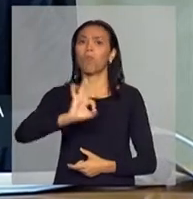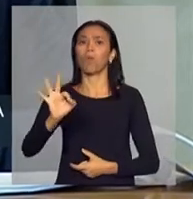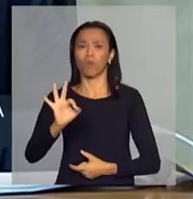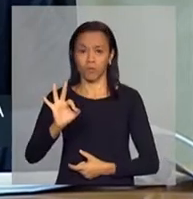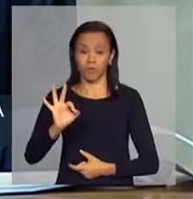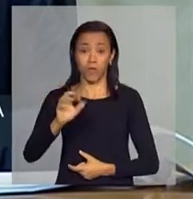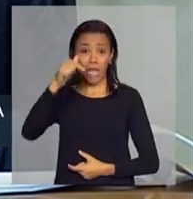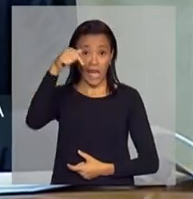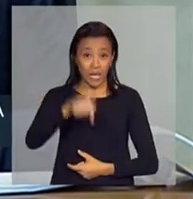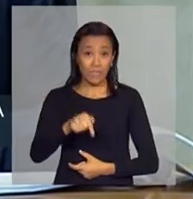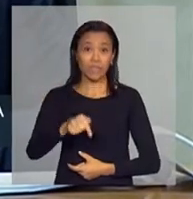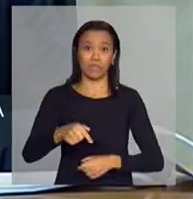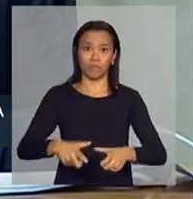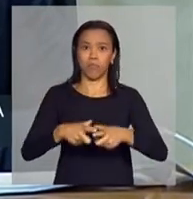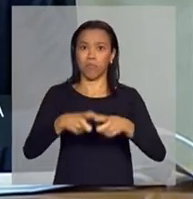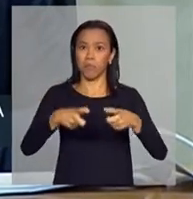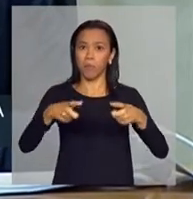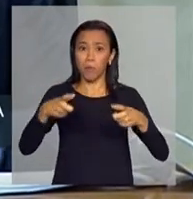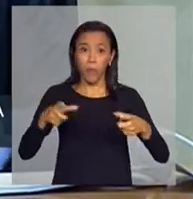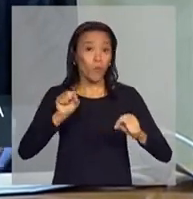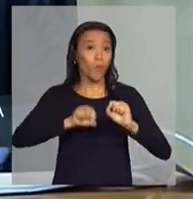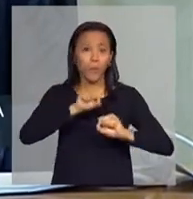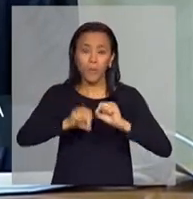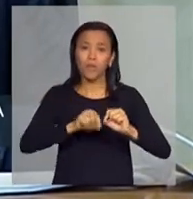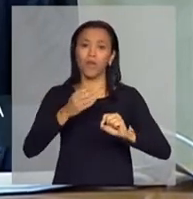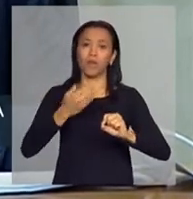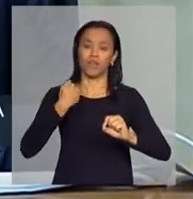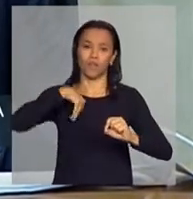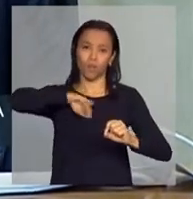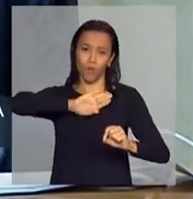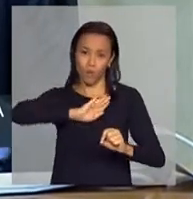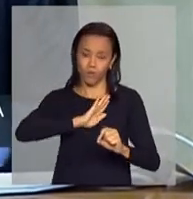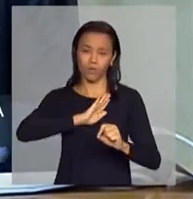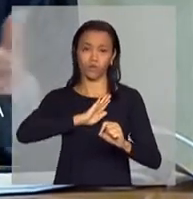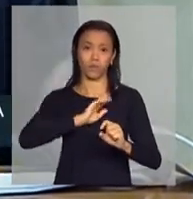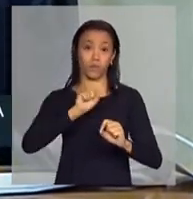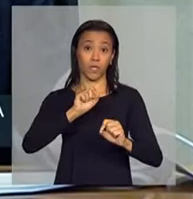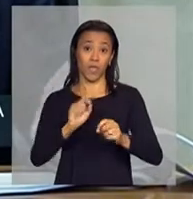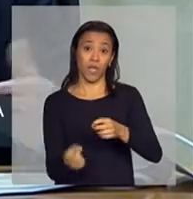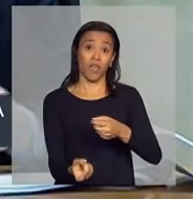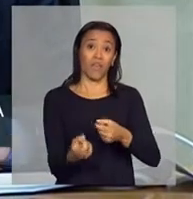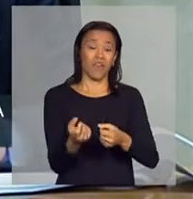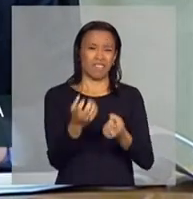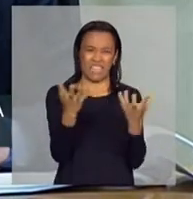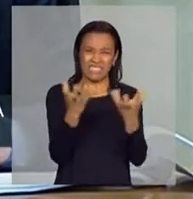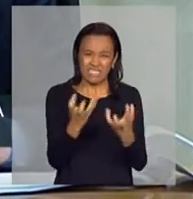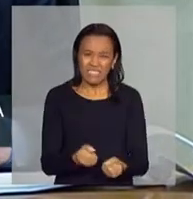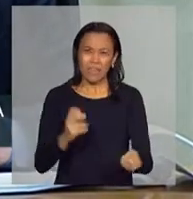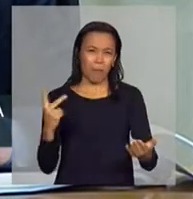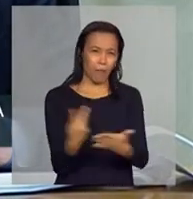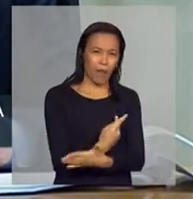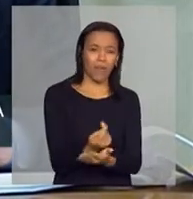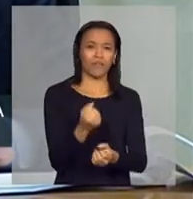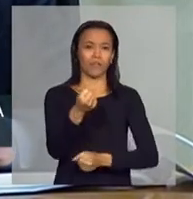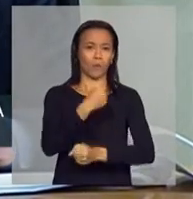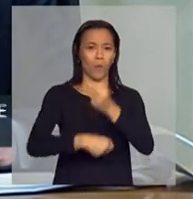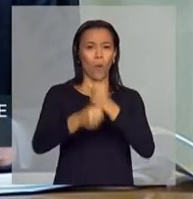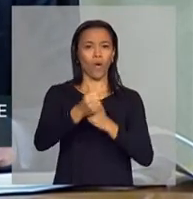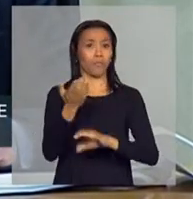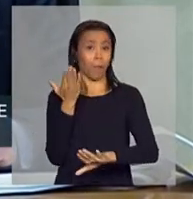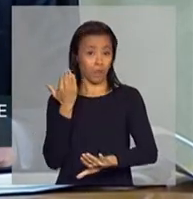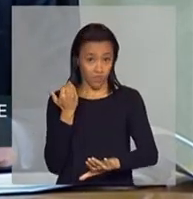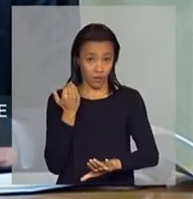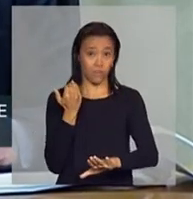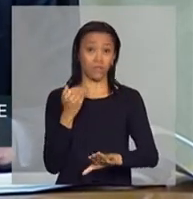esse crescimento se deve sobretudo a recuperação em relação à seca no passado né E se